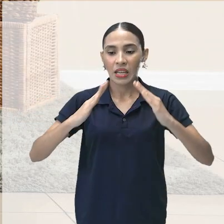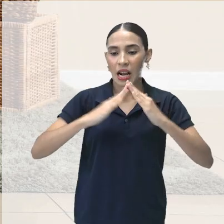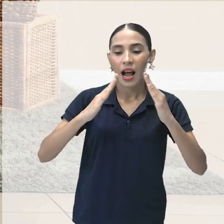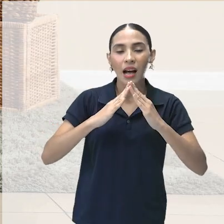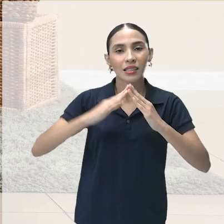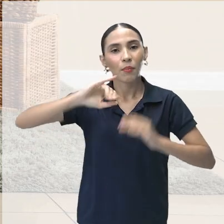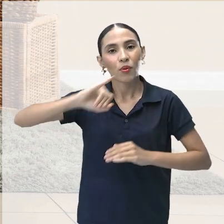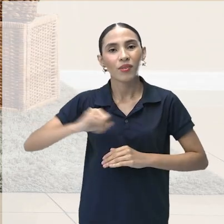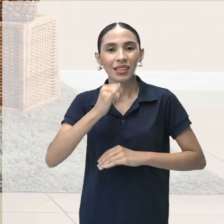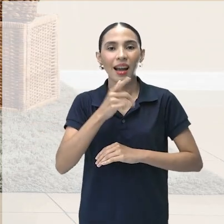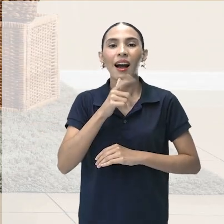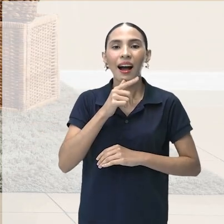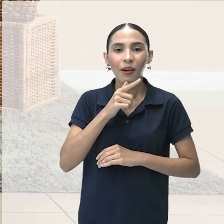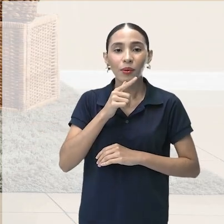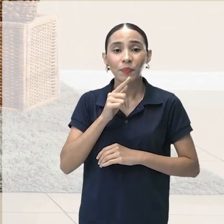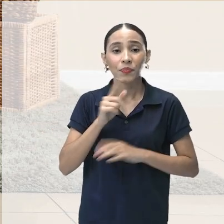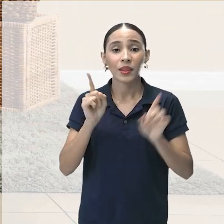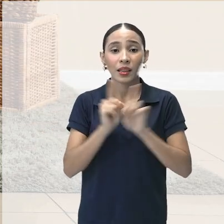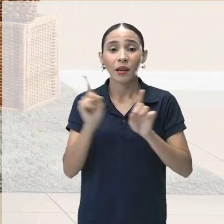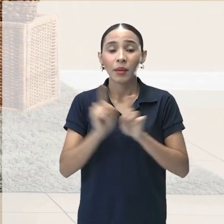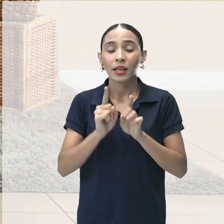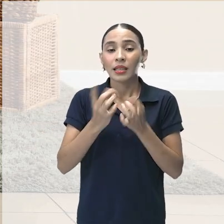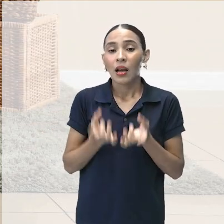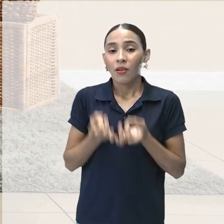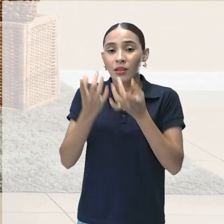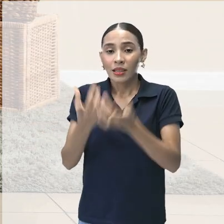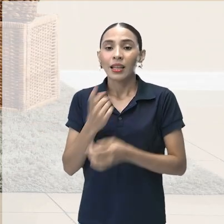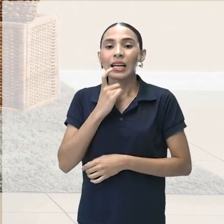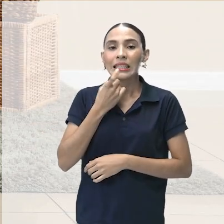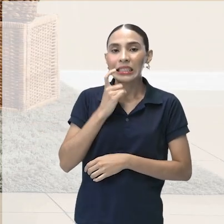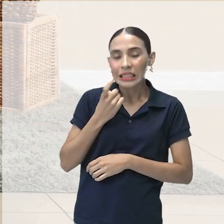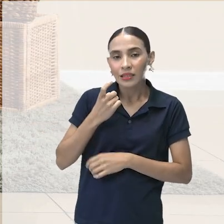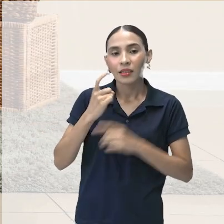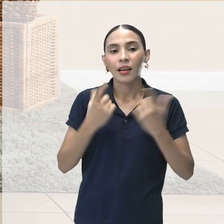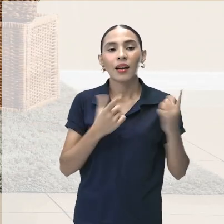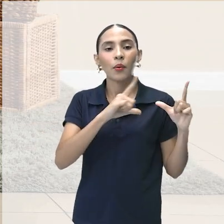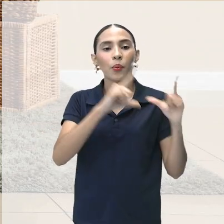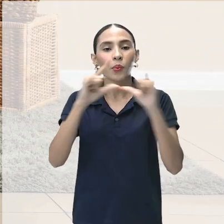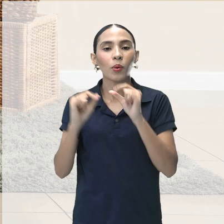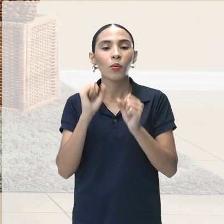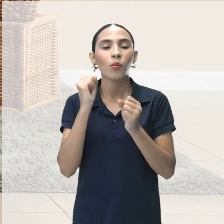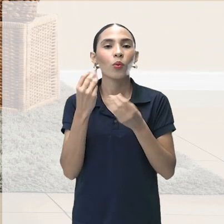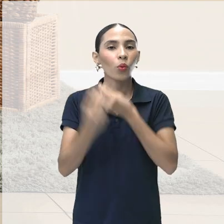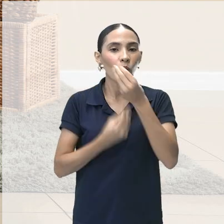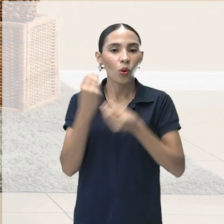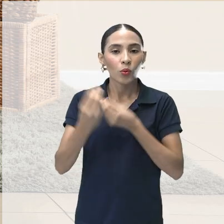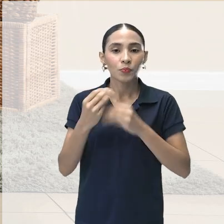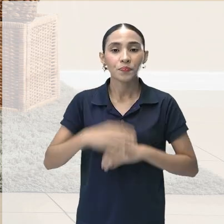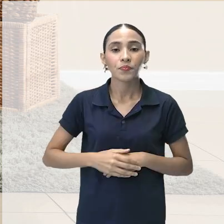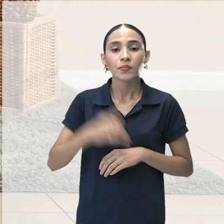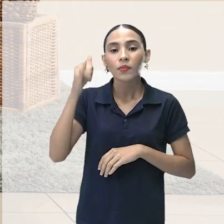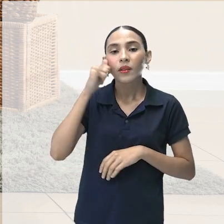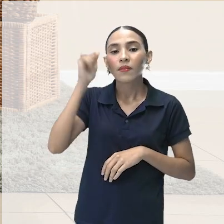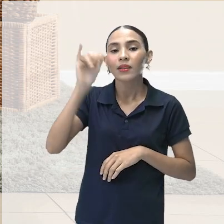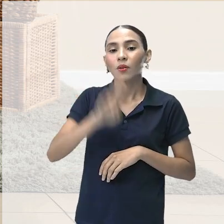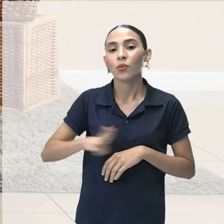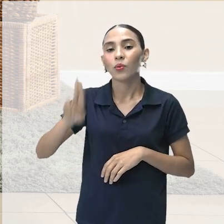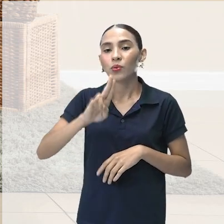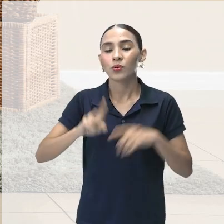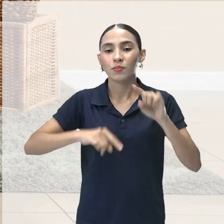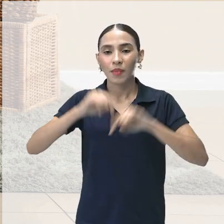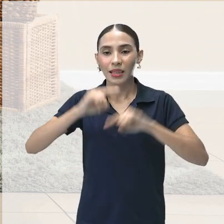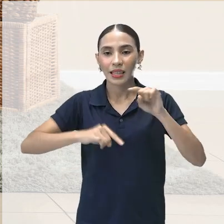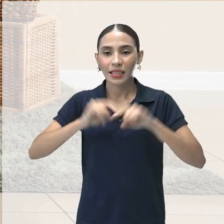entre outros. Quanto aos itens descartáveis plásticos, a redução pode ser feita ao evitar o uso